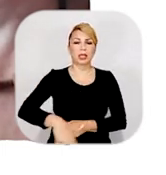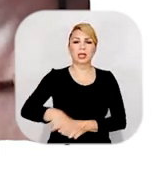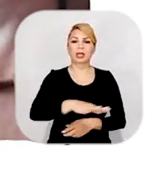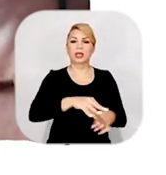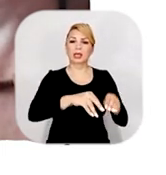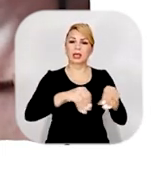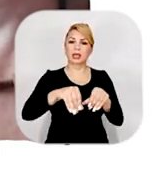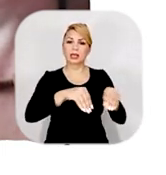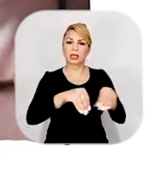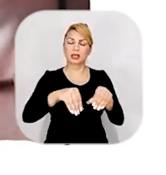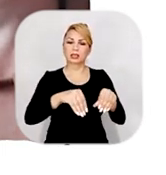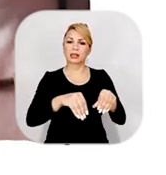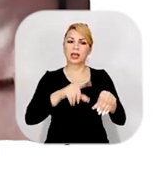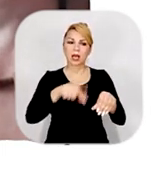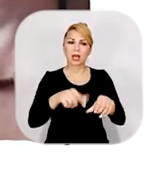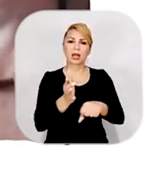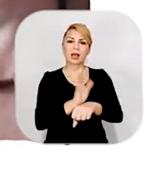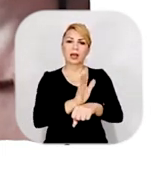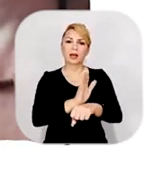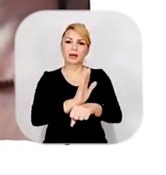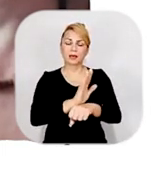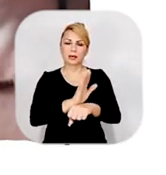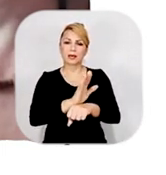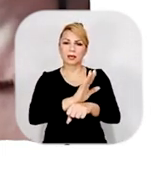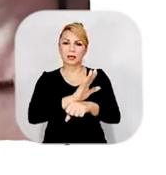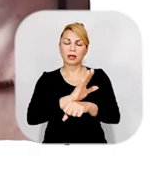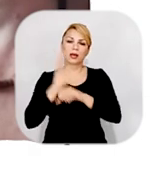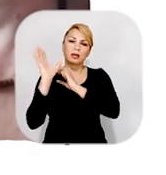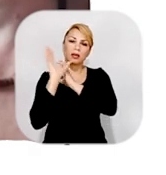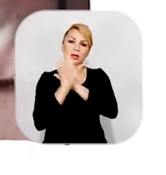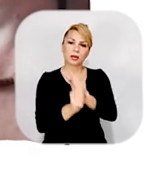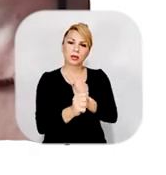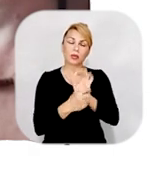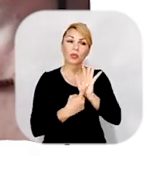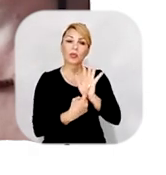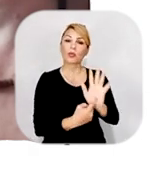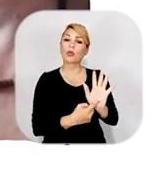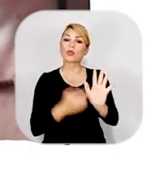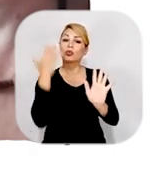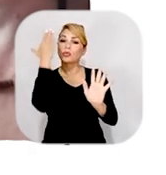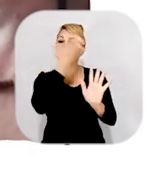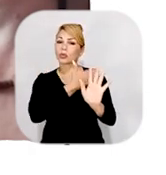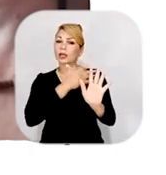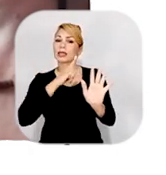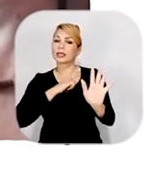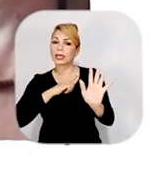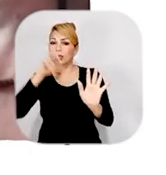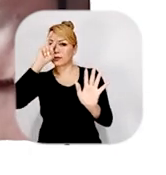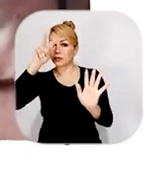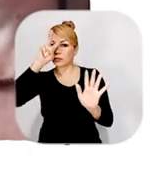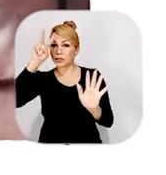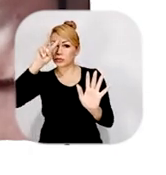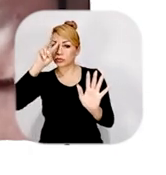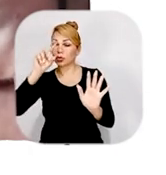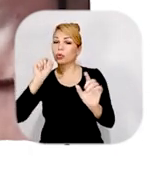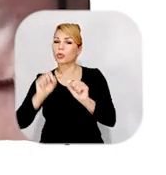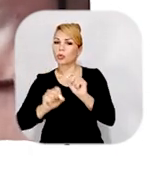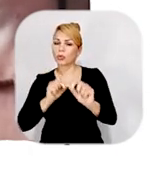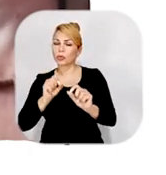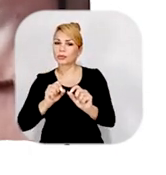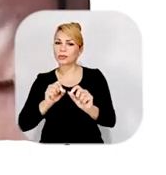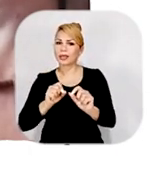esse tipo de filme, ou essas imagens recuperadas, mostram que realmente houve uma história e que é